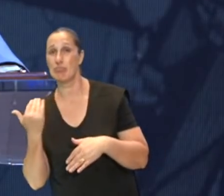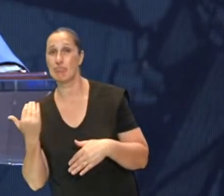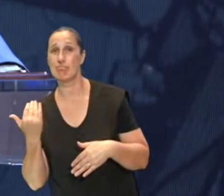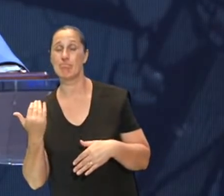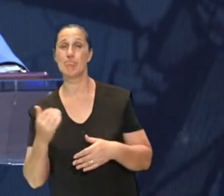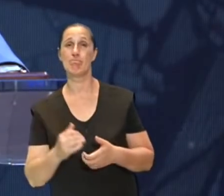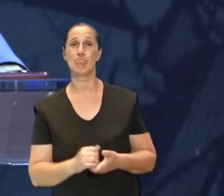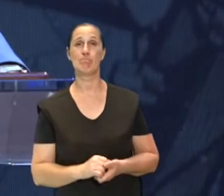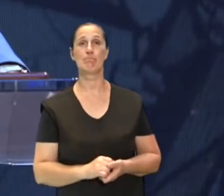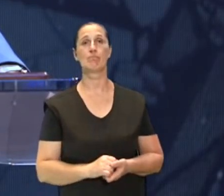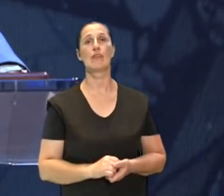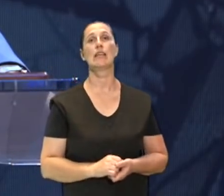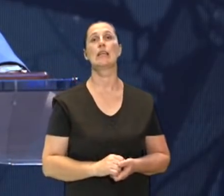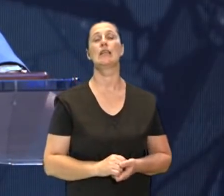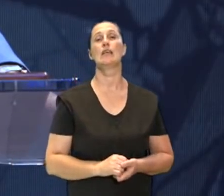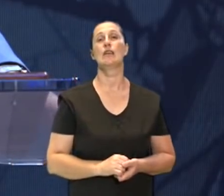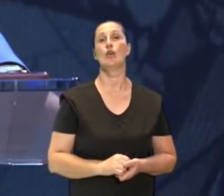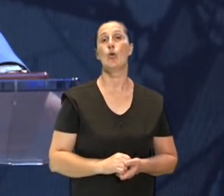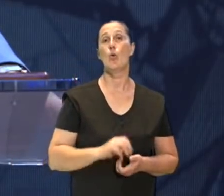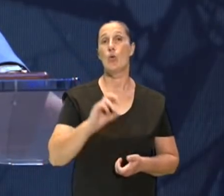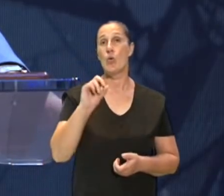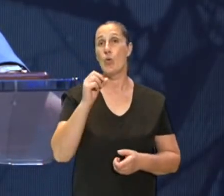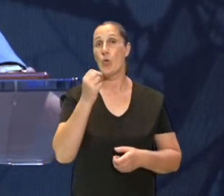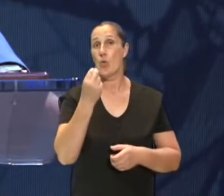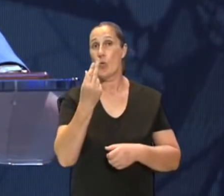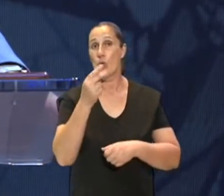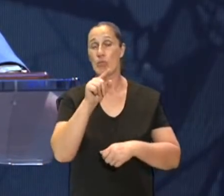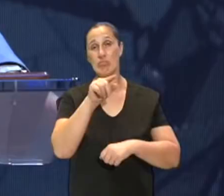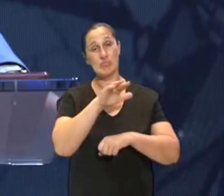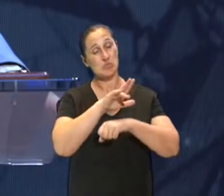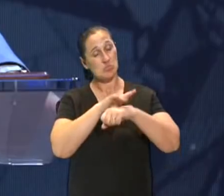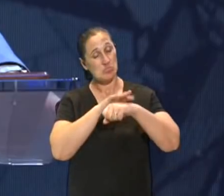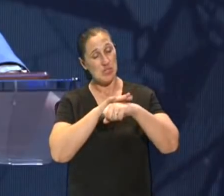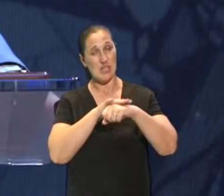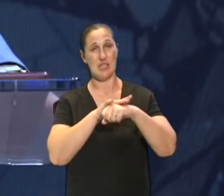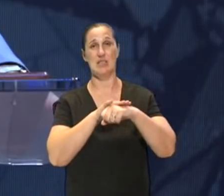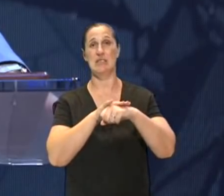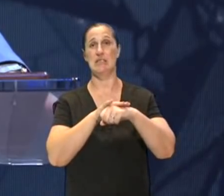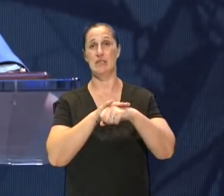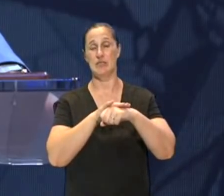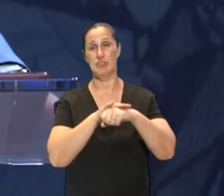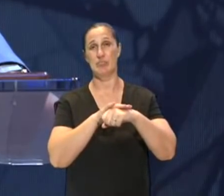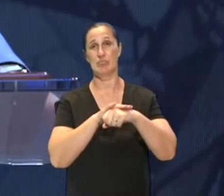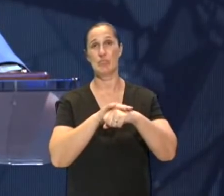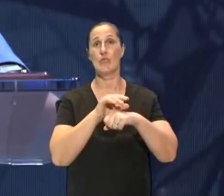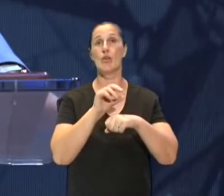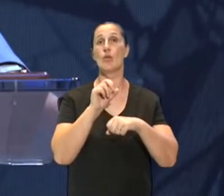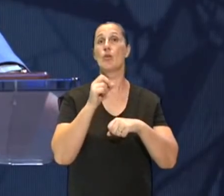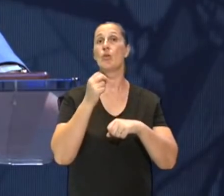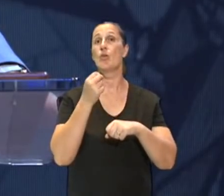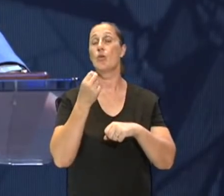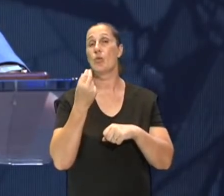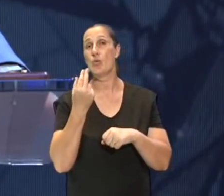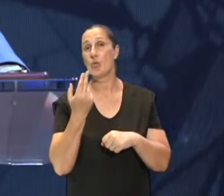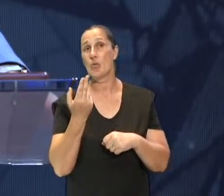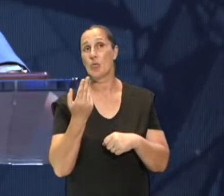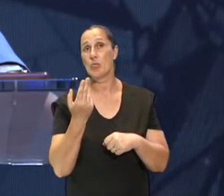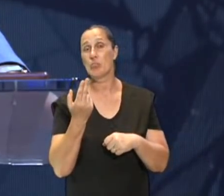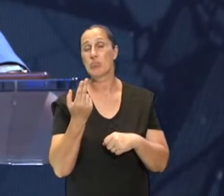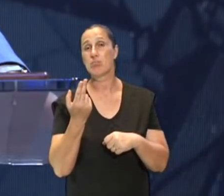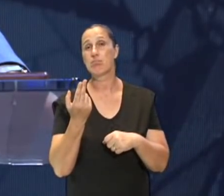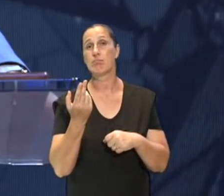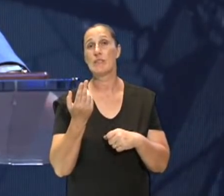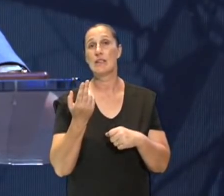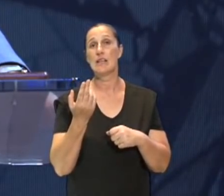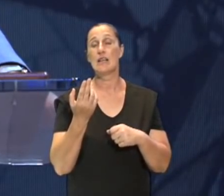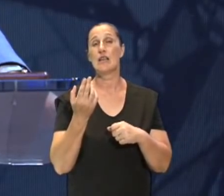Quem sabe o tempo difícil seja uma enfermidade. Quem sabe o tempo difícil seja